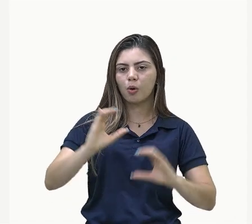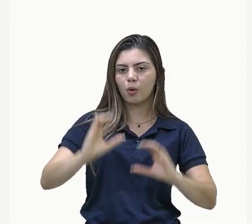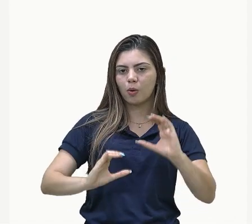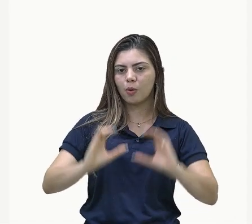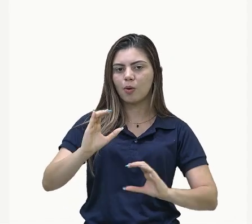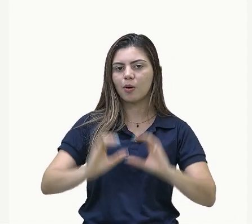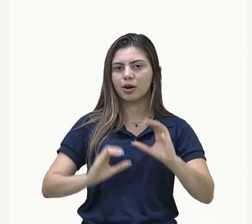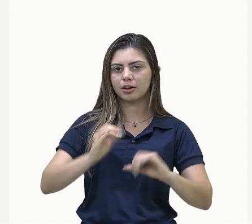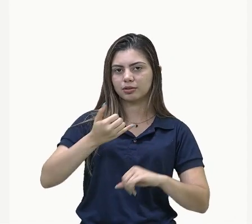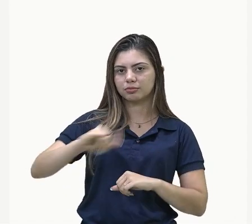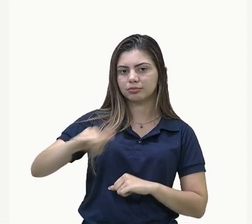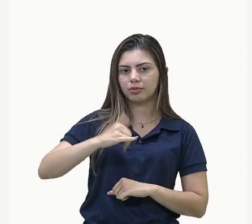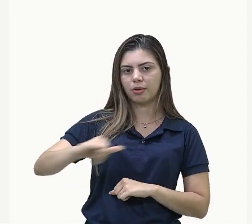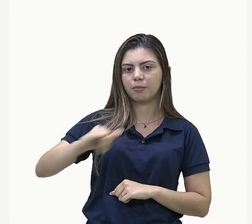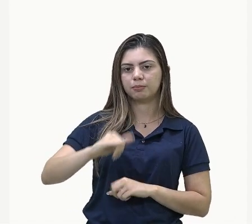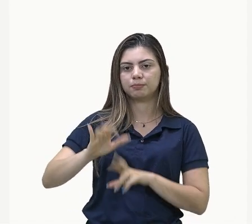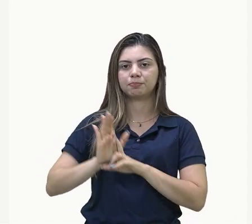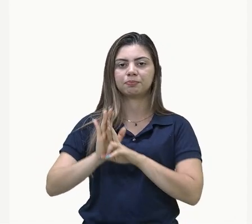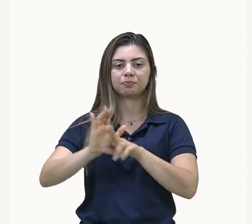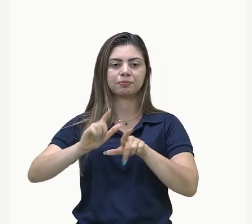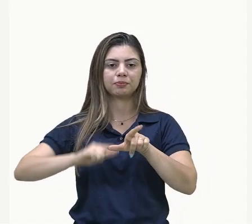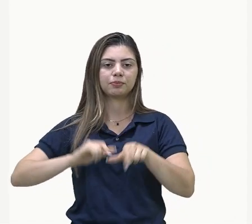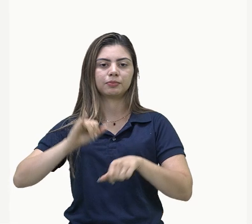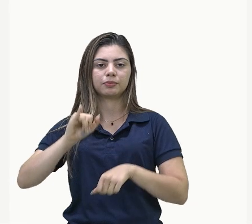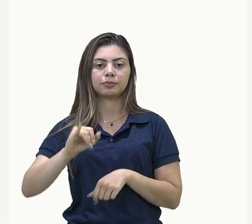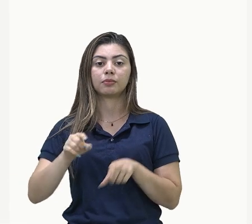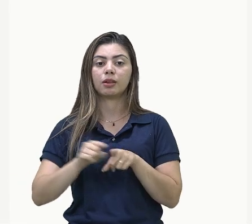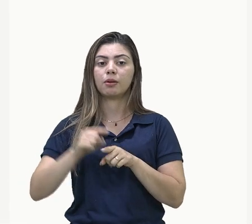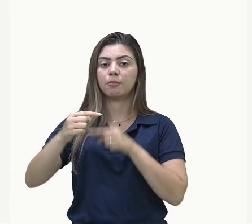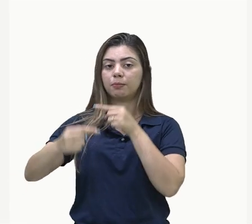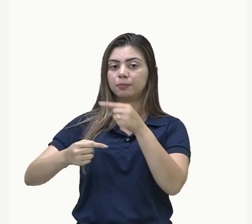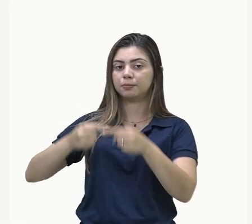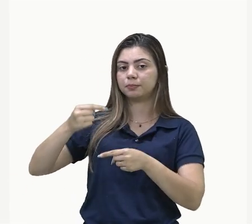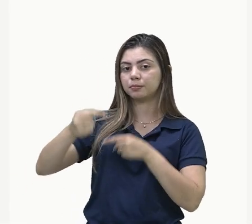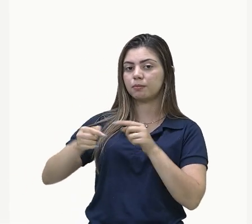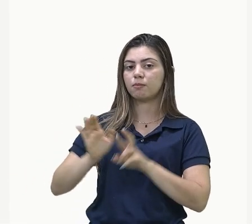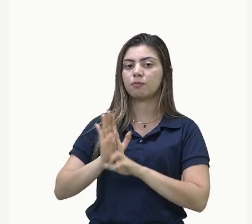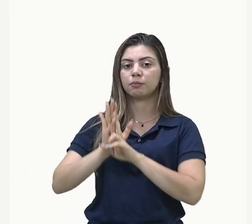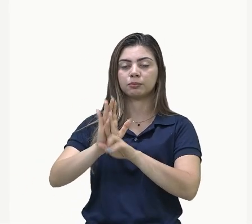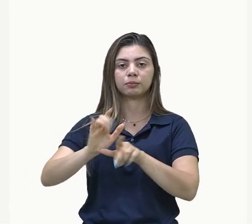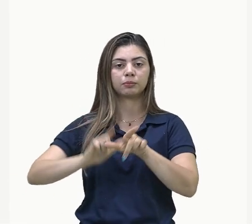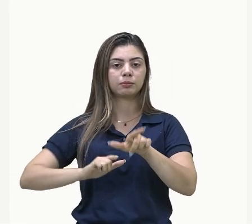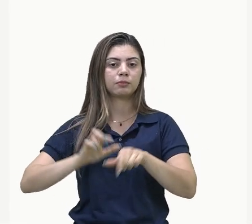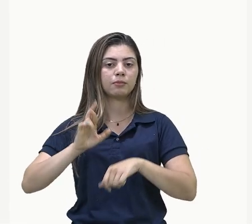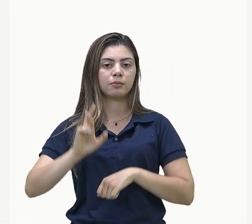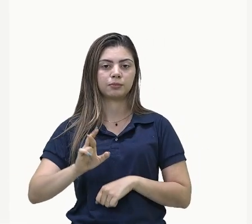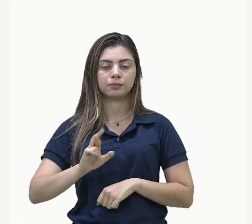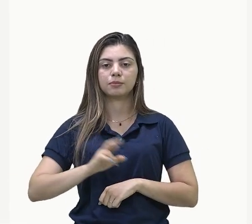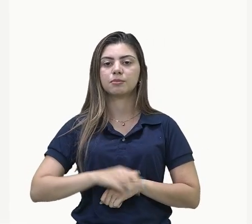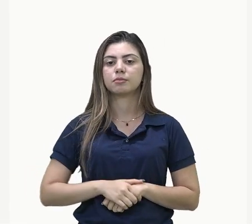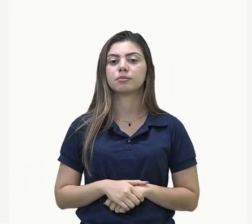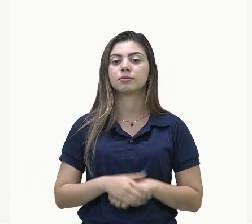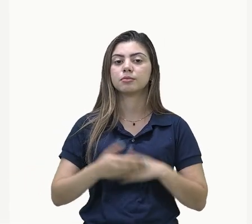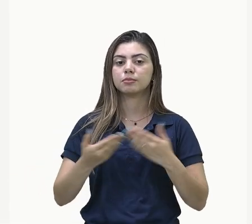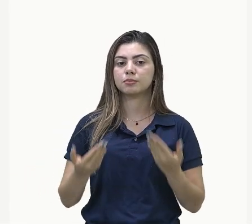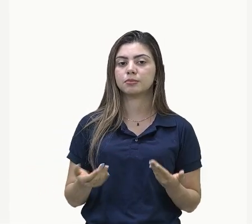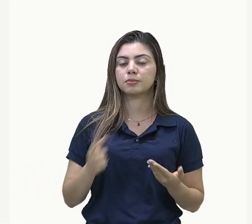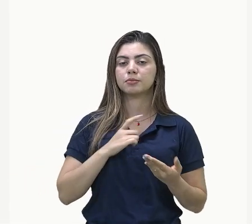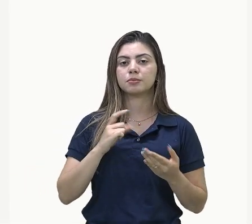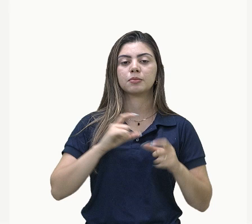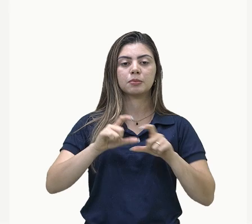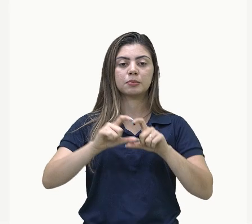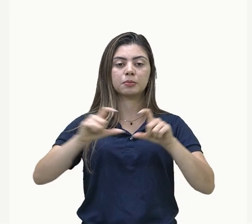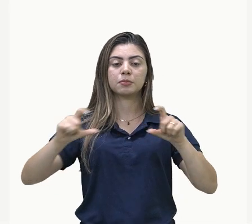a resistência letra R num circuito. Sua fórmula básica